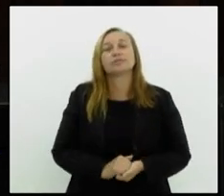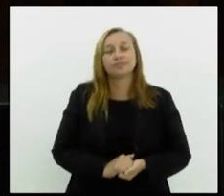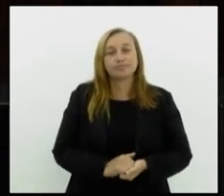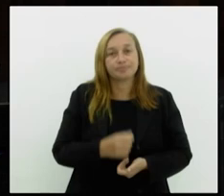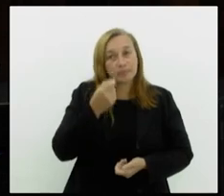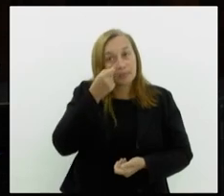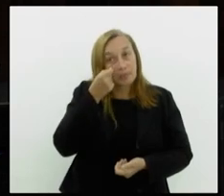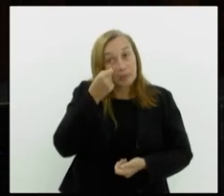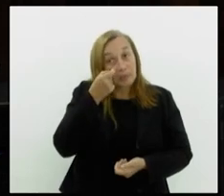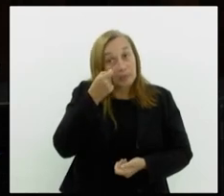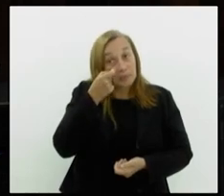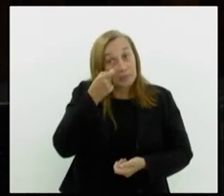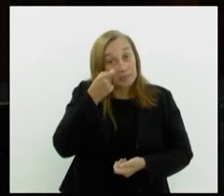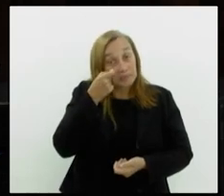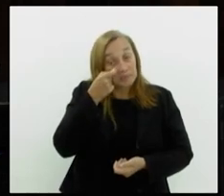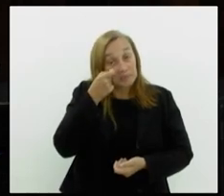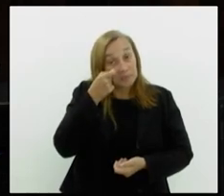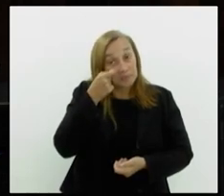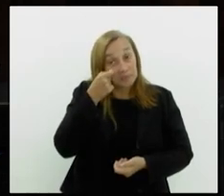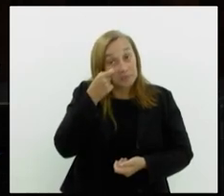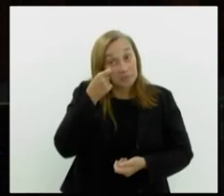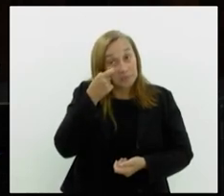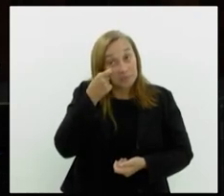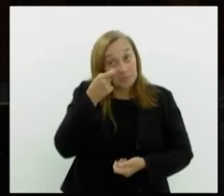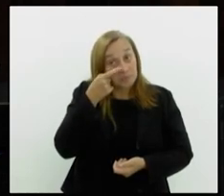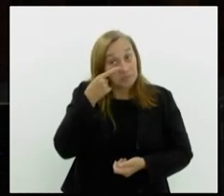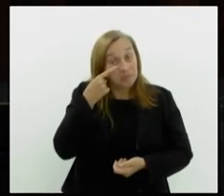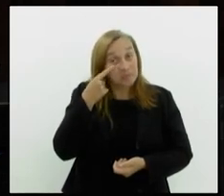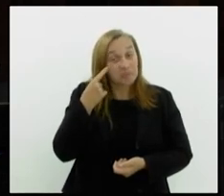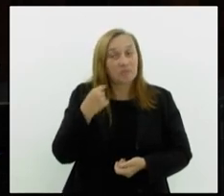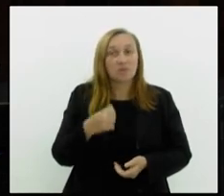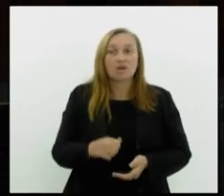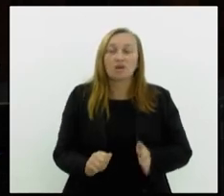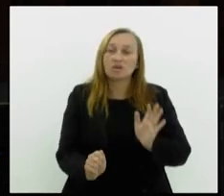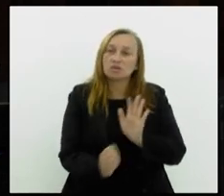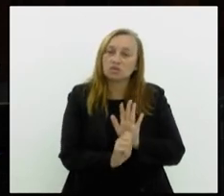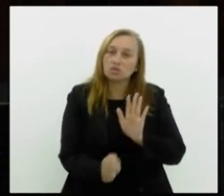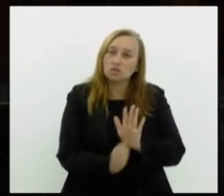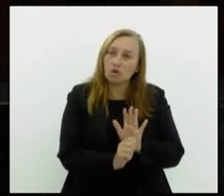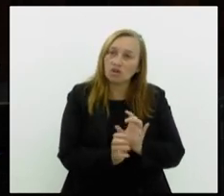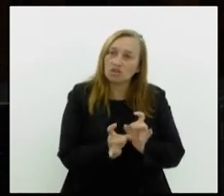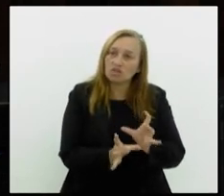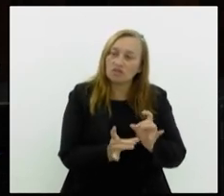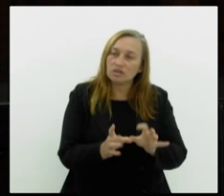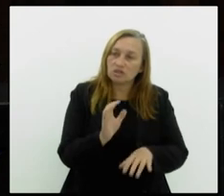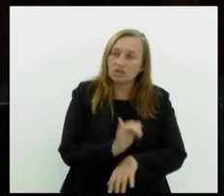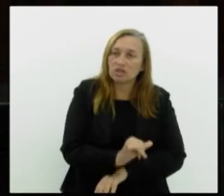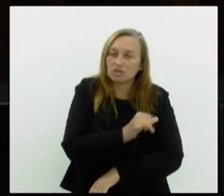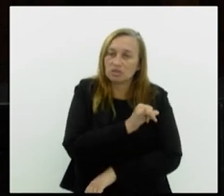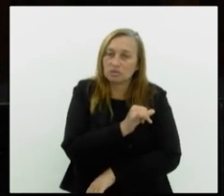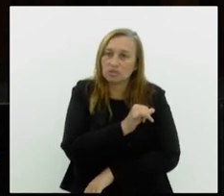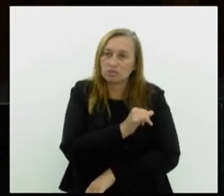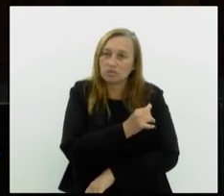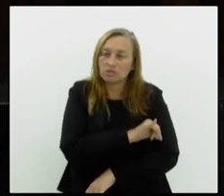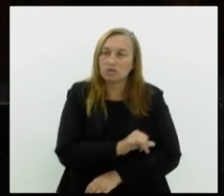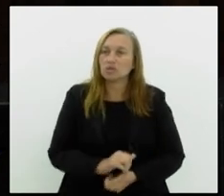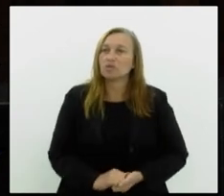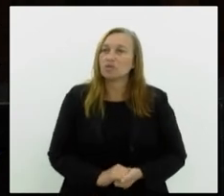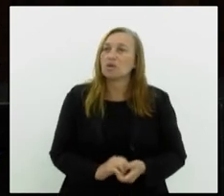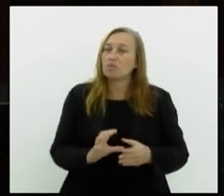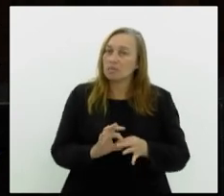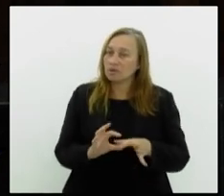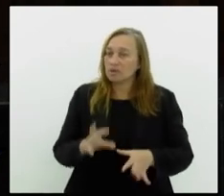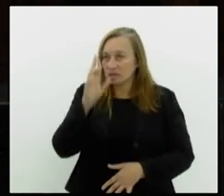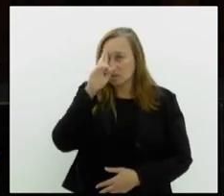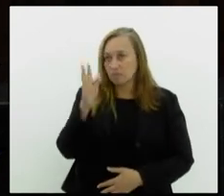organizado, mais precisamente, do narcoterrorismo no nosso estado. Eu vou me permitir,